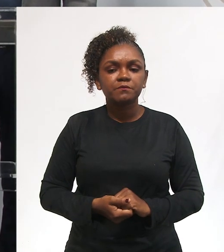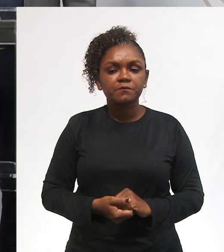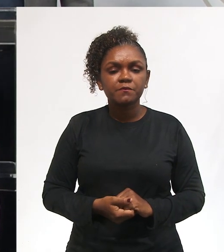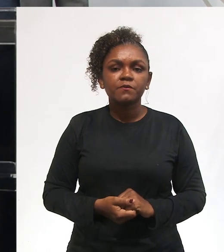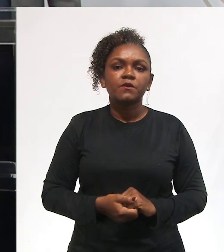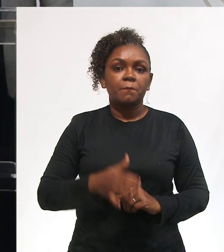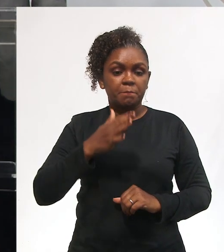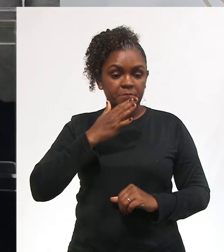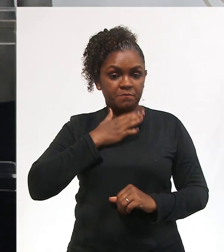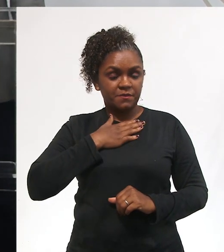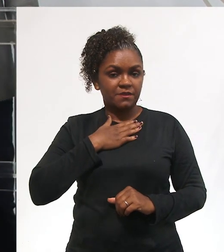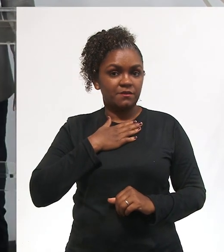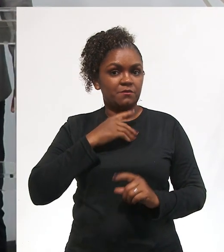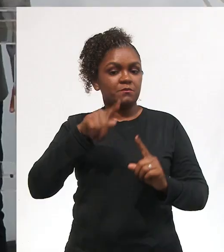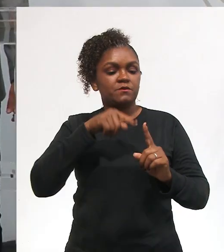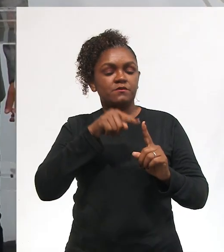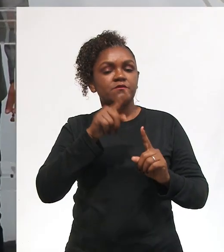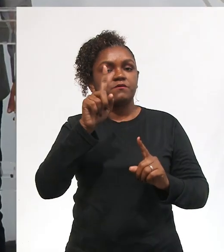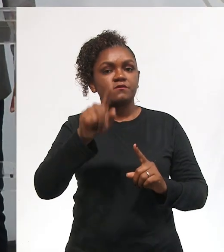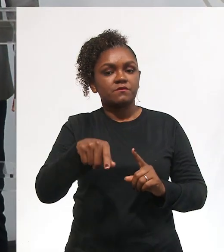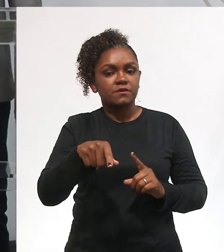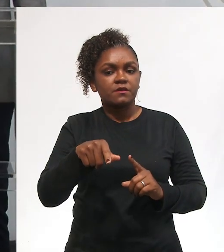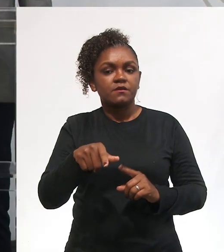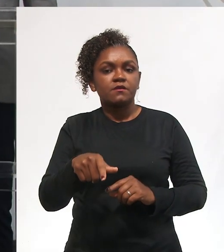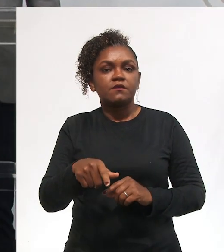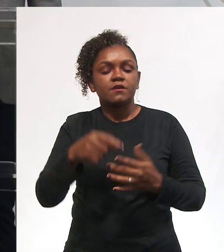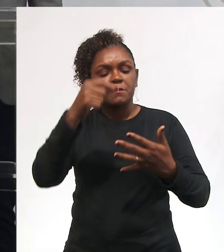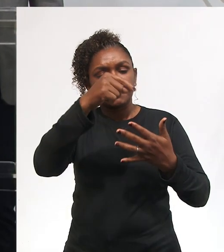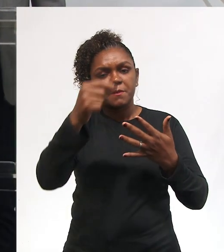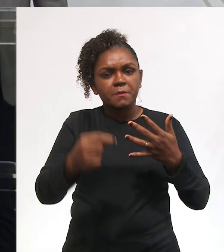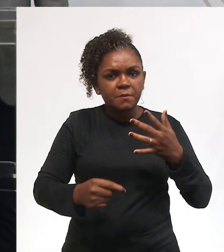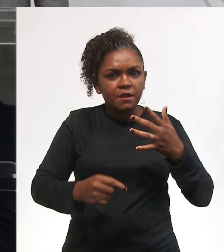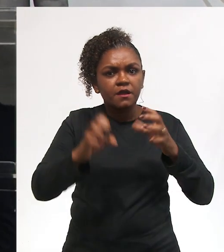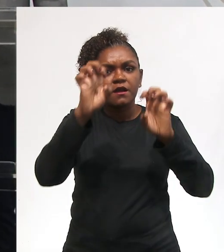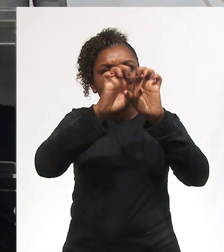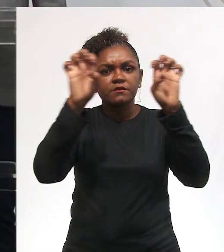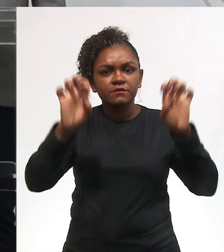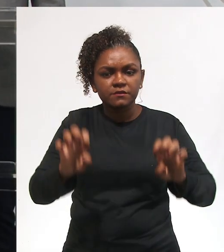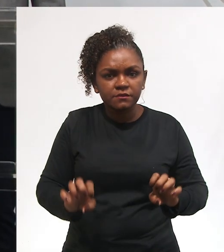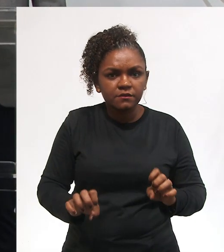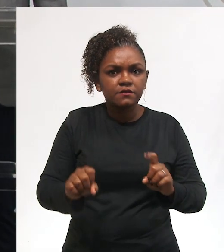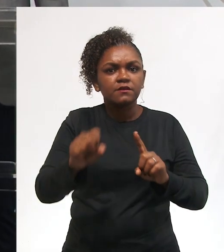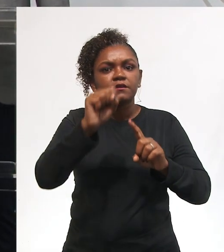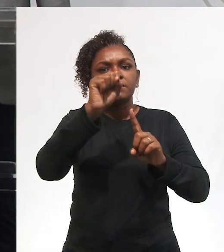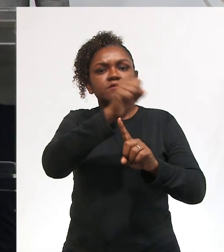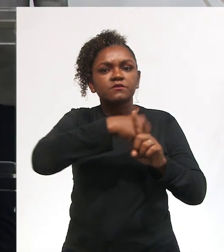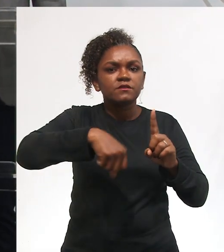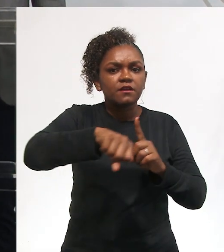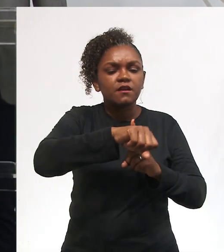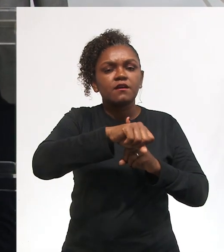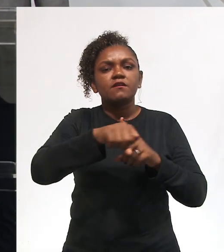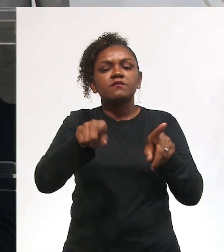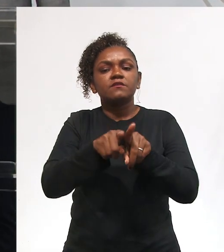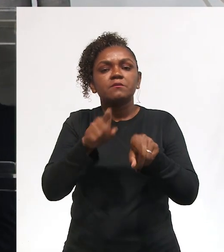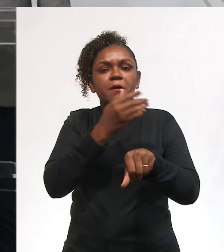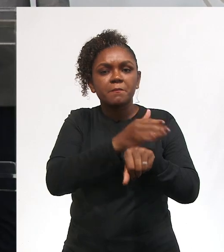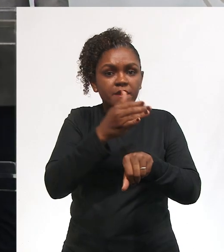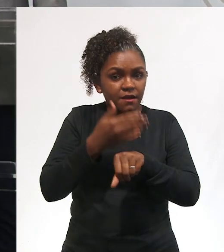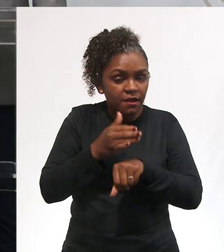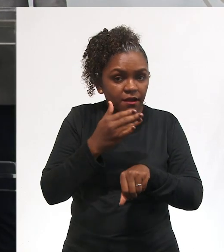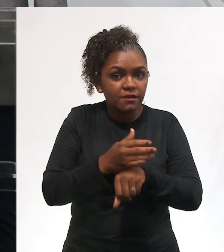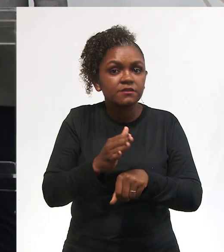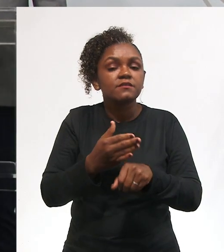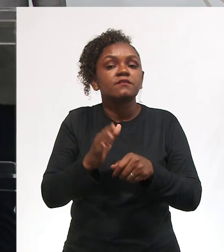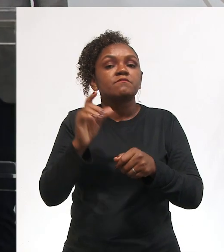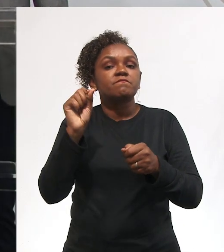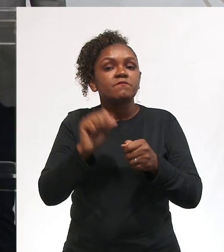o objetivo de aprendizagem era trazer esses elementos estruturais da função social da prática. Então eu trazia,